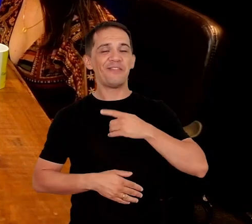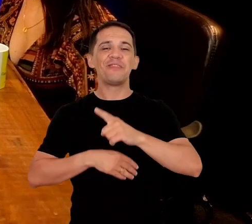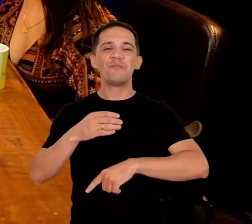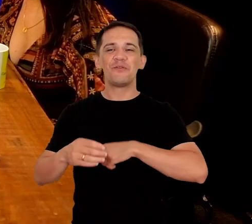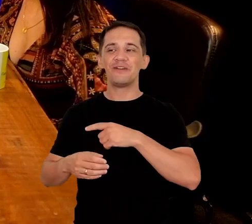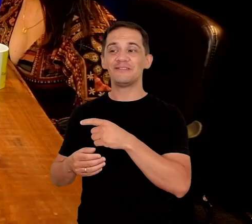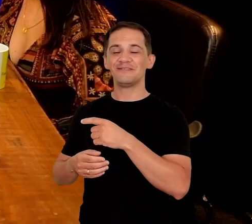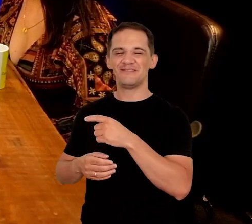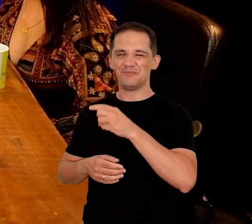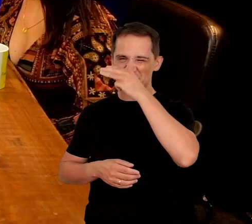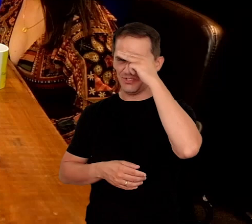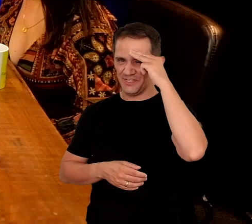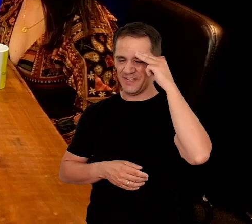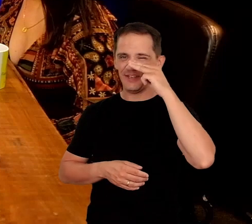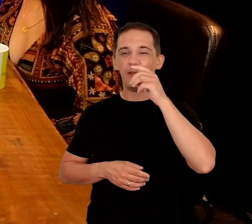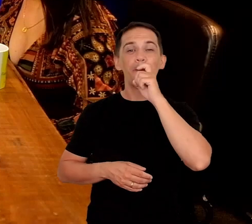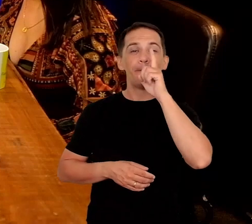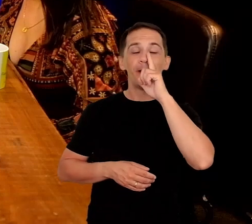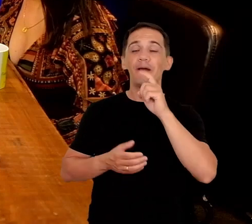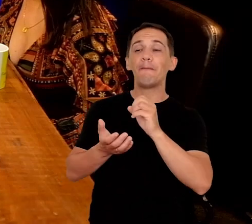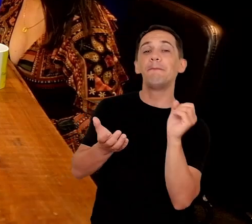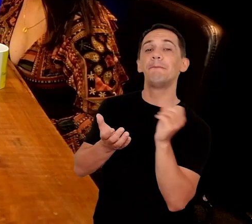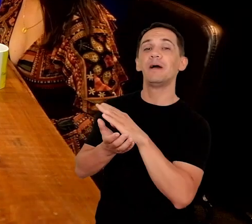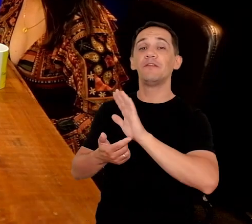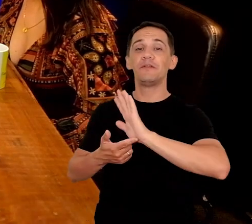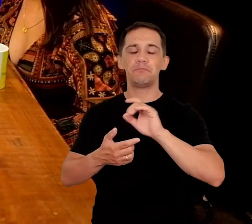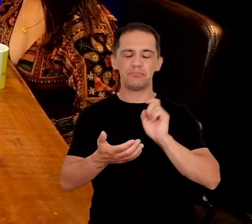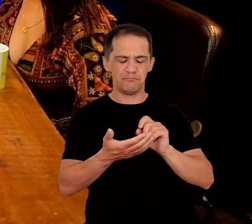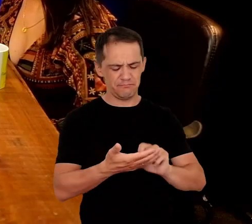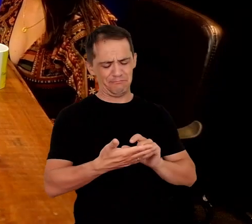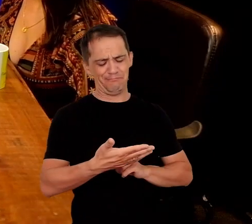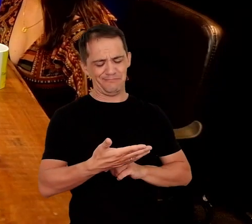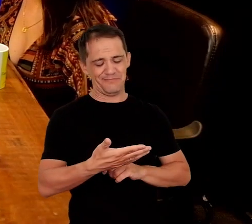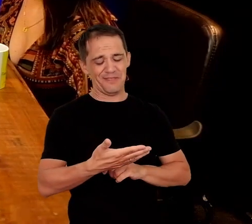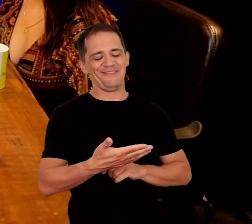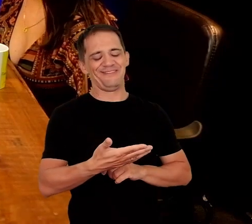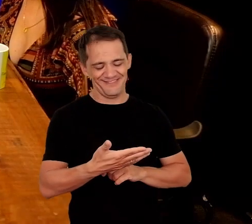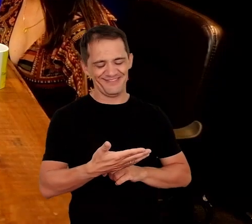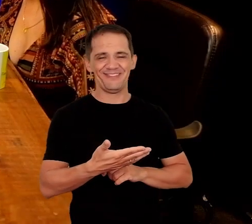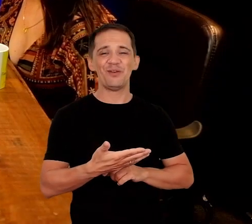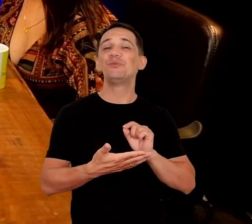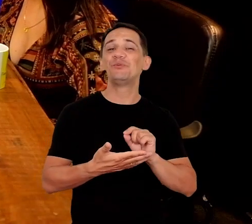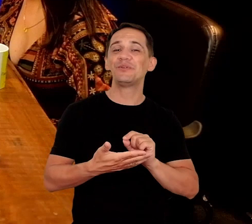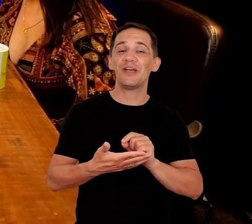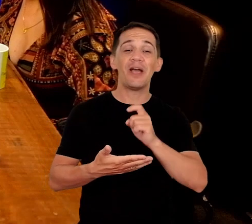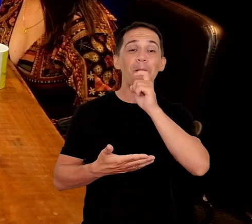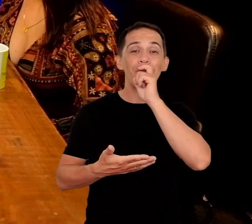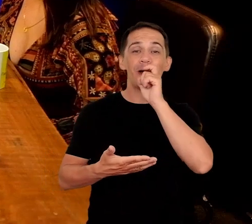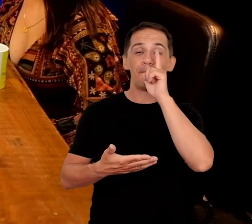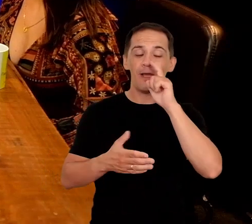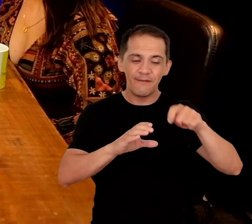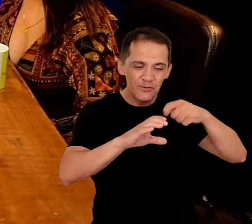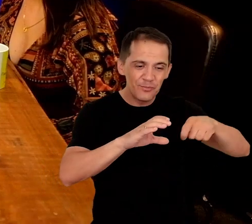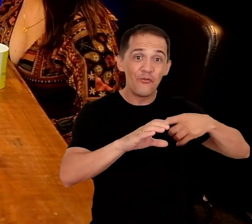Os próprios os pais, às vezes, mandam um videozinho para ela, né? Olha aqui que o meu filhote aprendeu, que minha filha aprendeu. E aí manda o